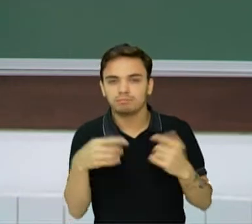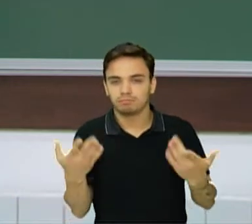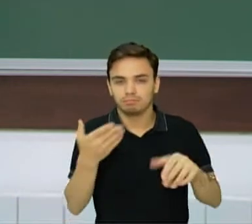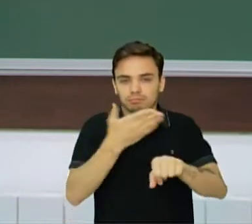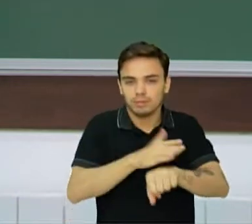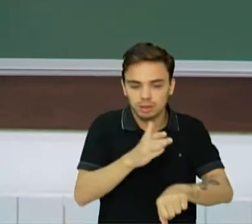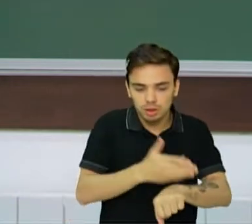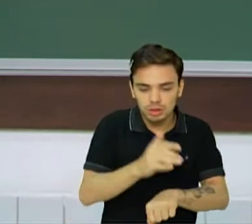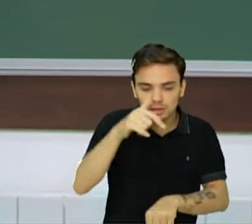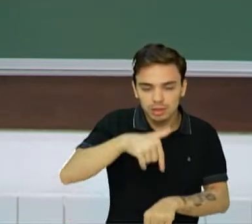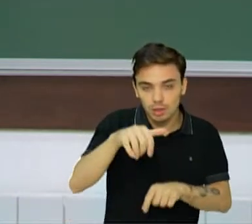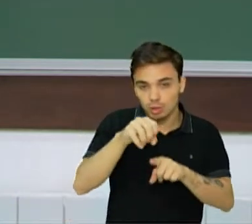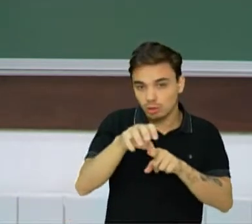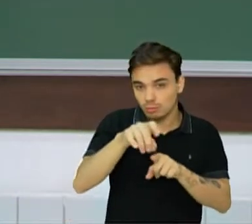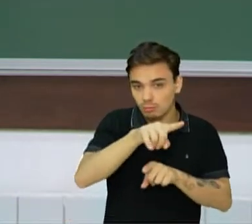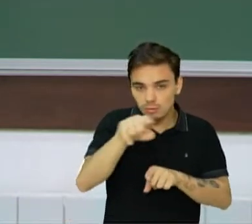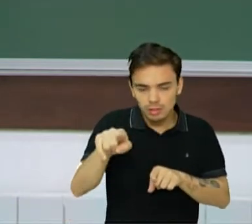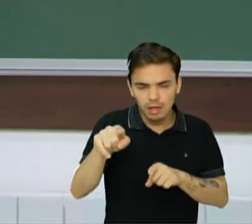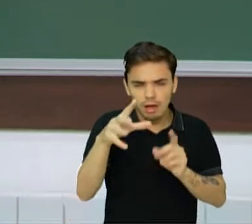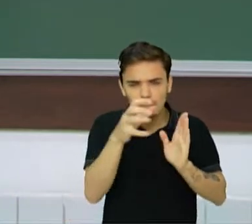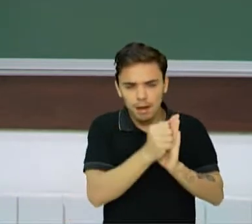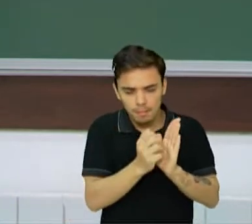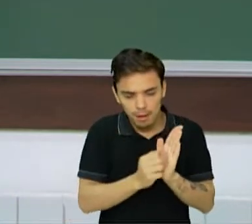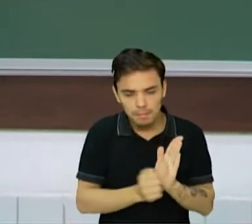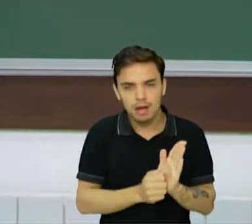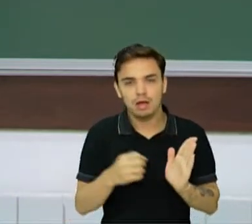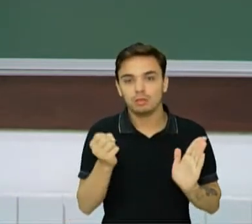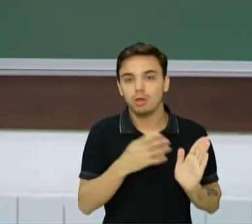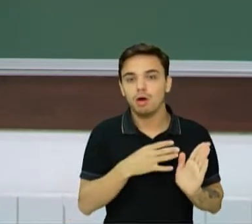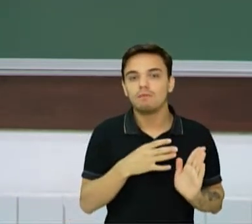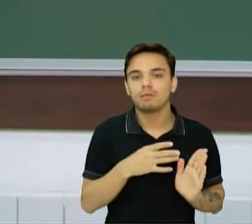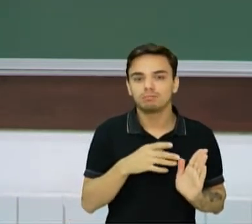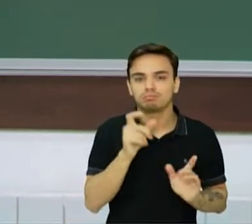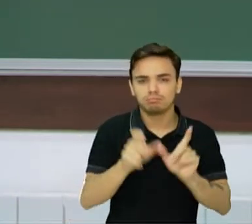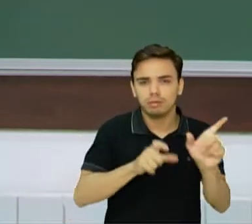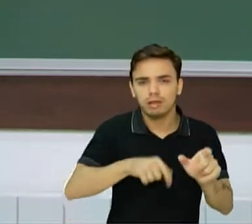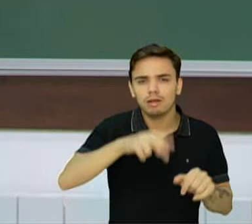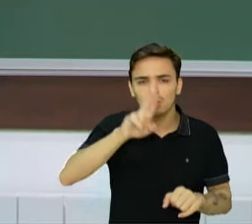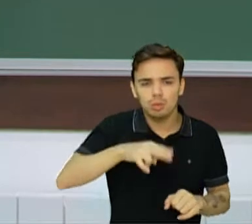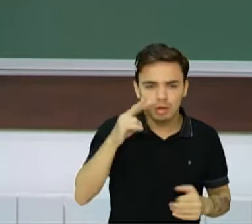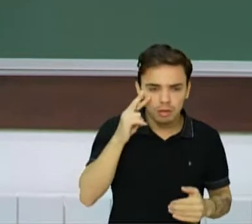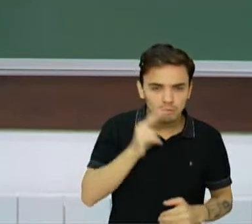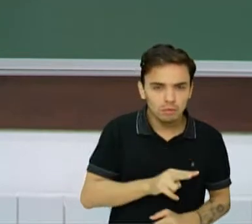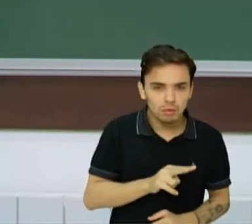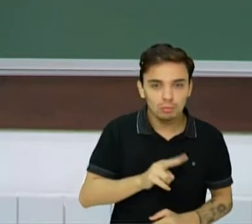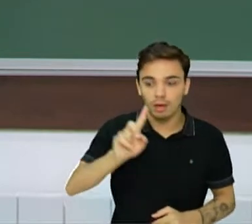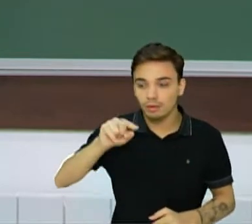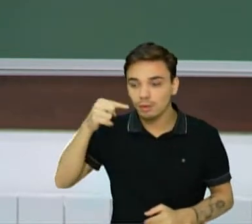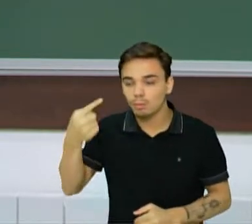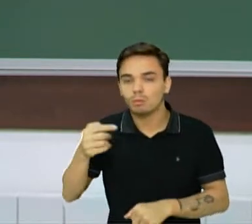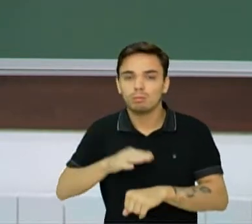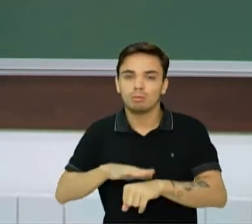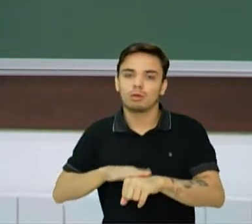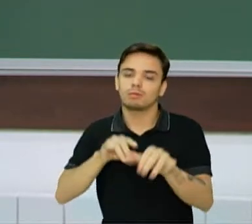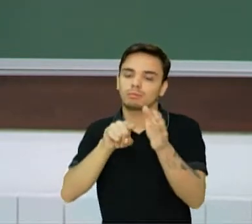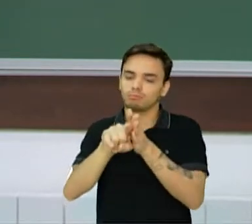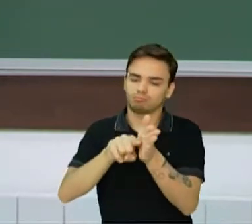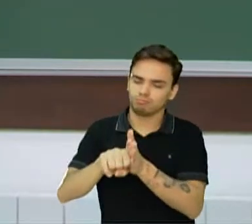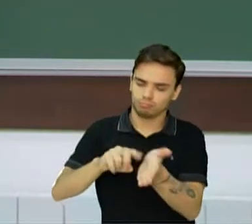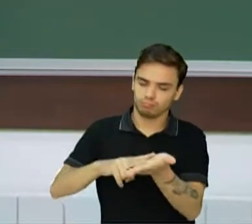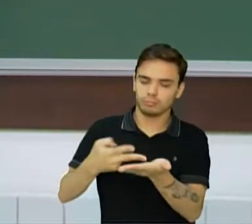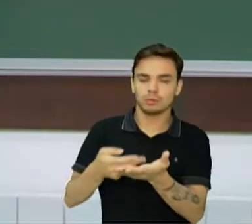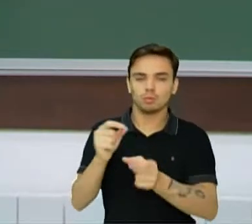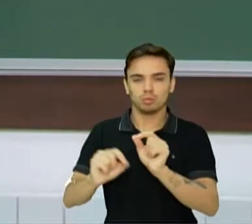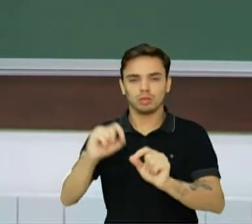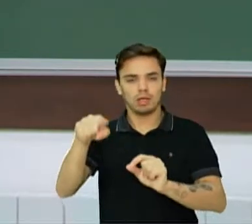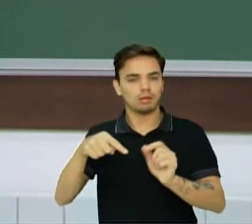praticando, dá uma notada aí naquelas palavras que são novas, que você nunca viu, que você não reconhece. Depois, num outro momento, você dá uma pesquisada.